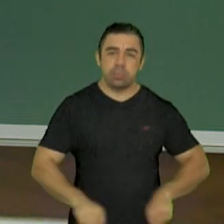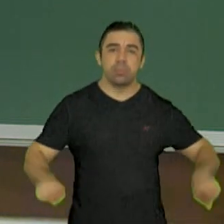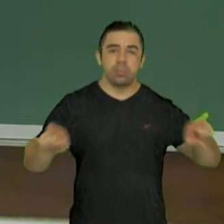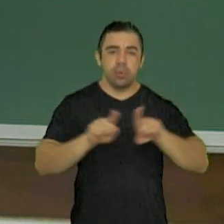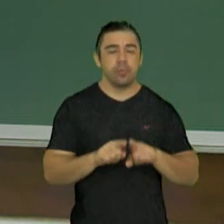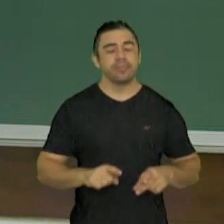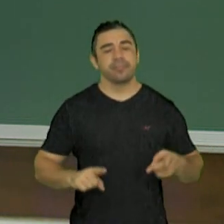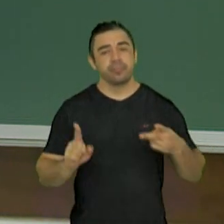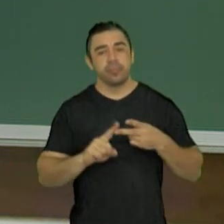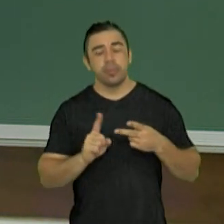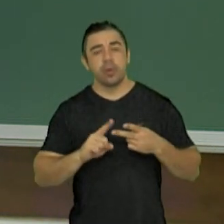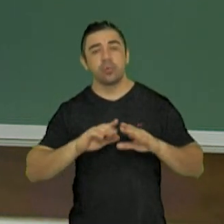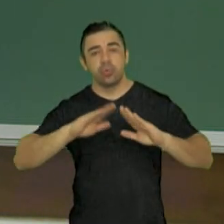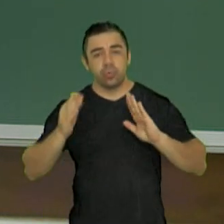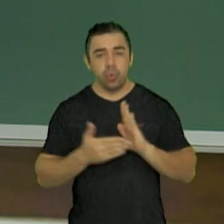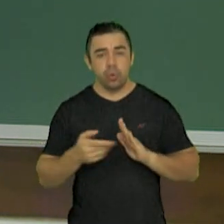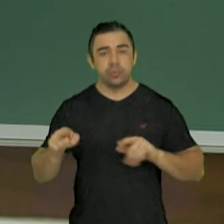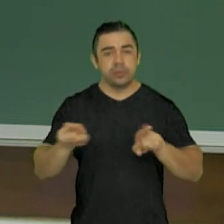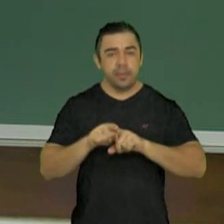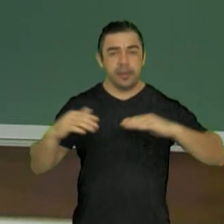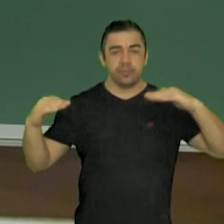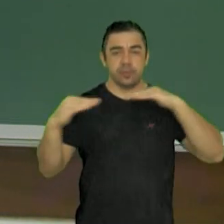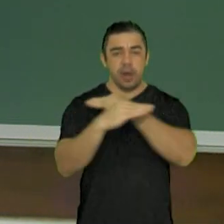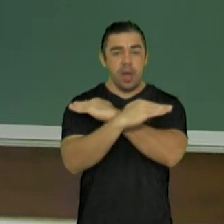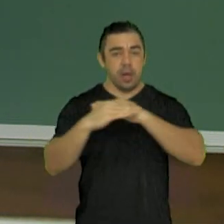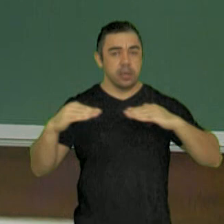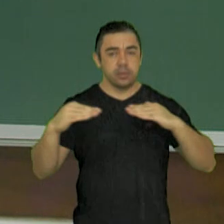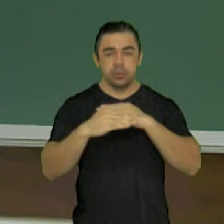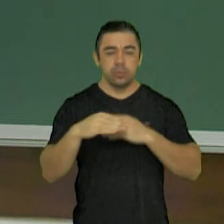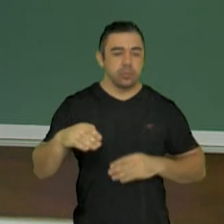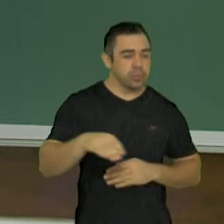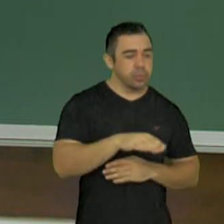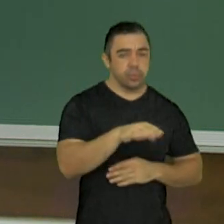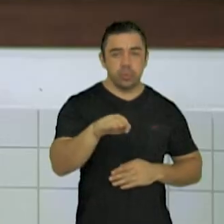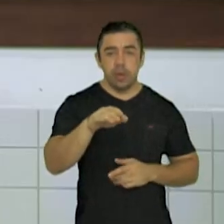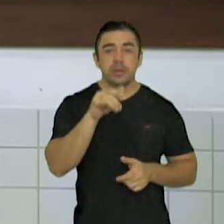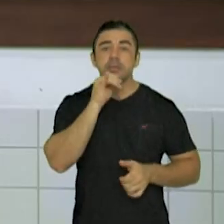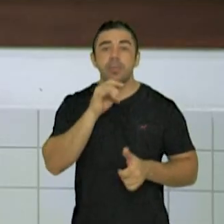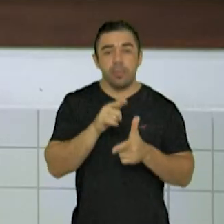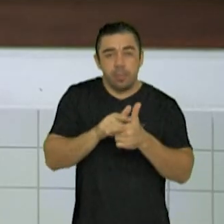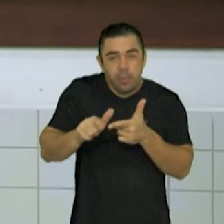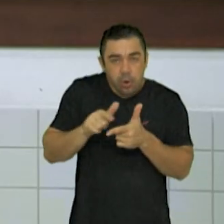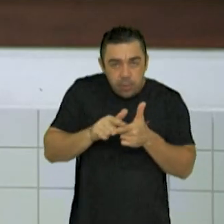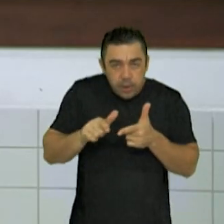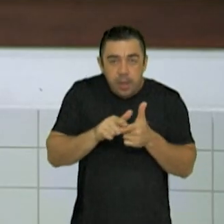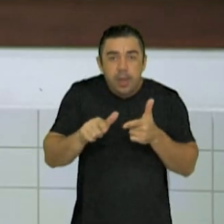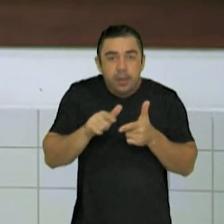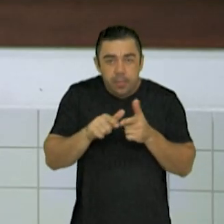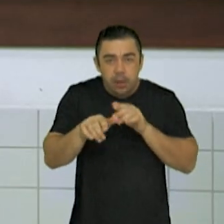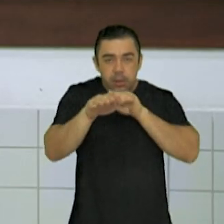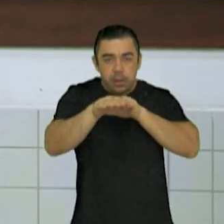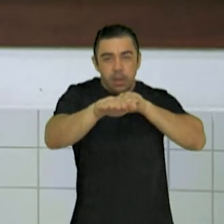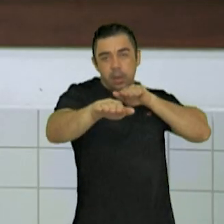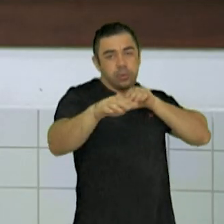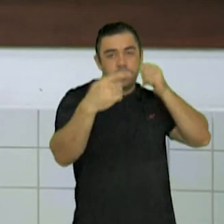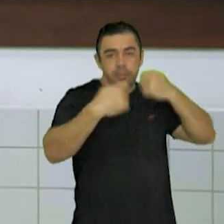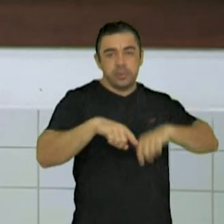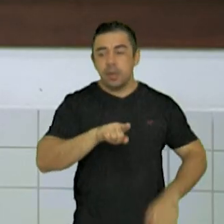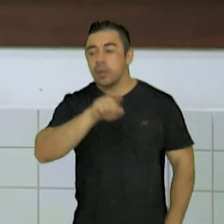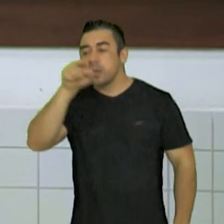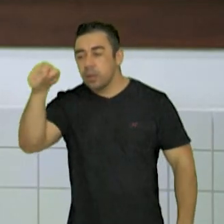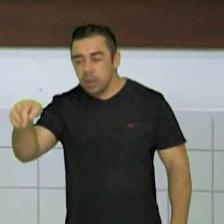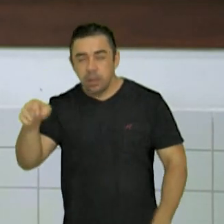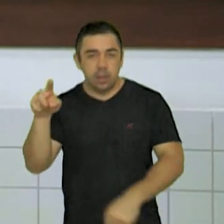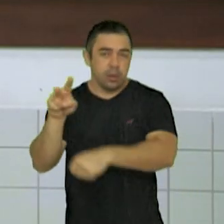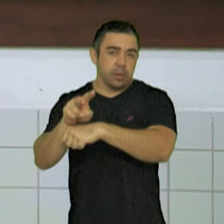toda a parte do trânsito, do tráfego. Né? Mesmo que tenha um problema no trânsito, né, não precisa ninguém ir até